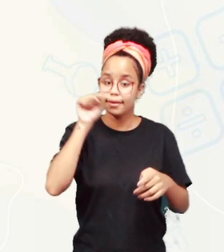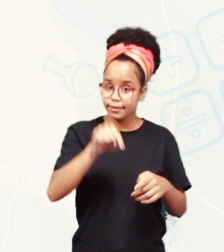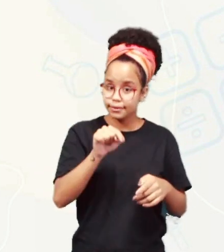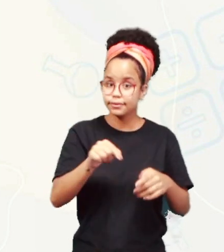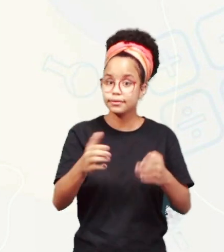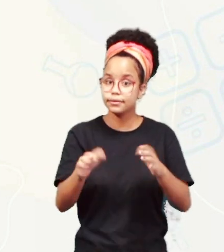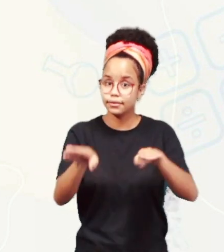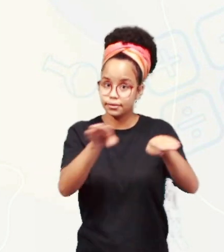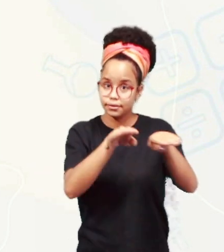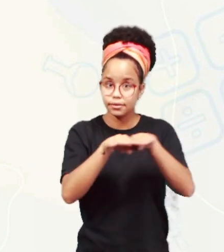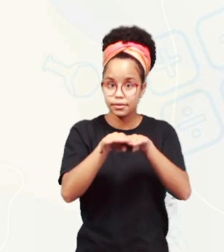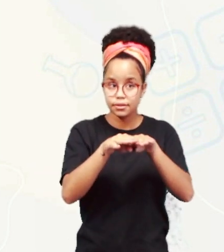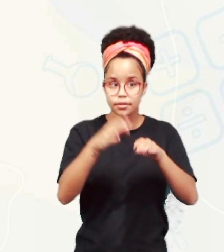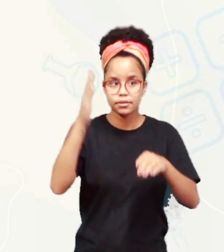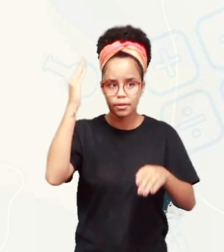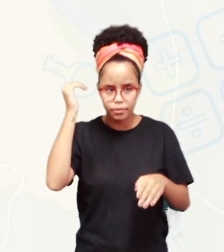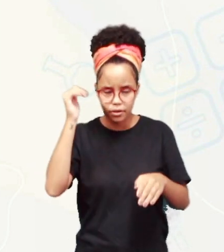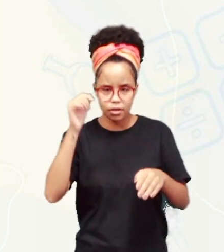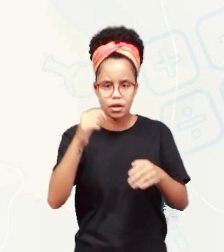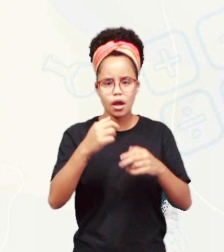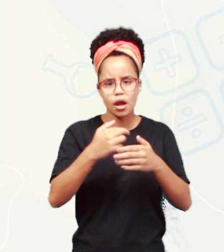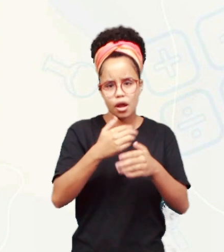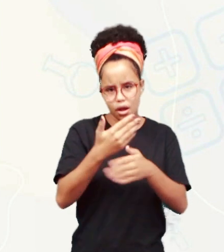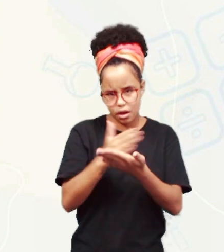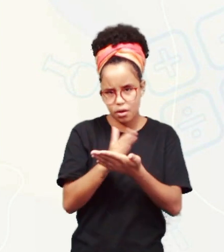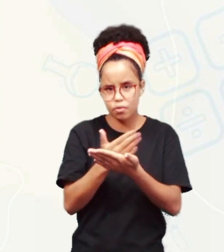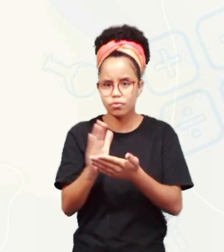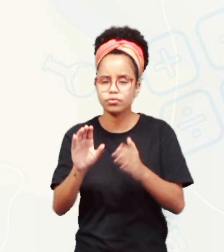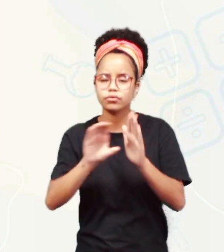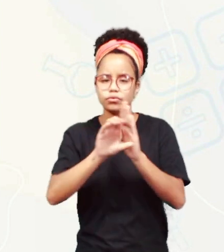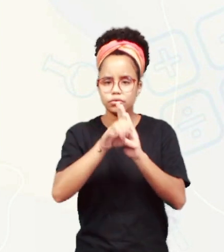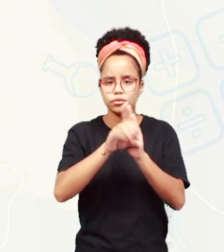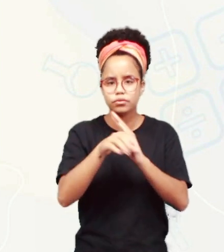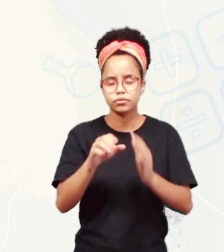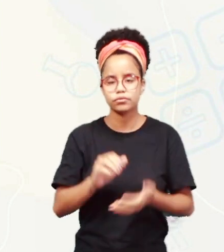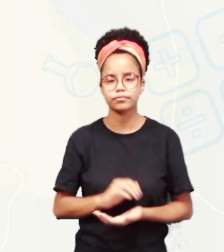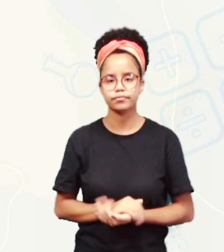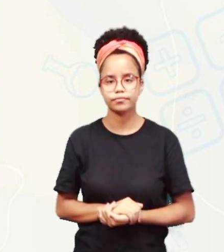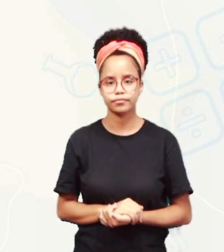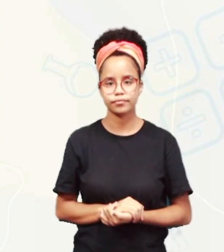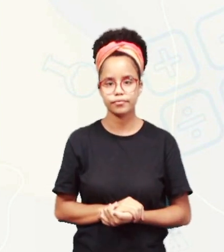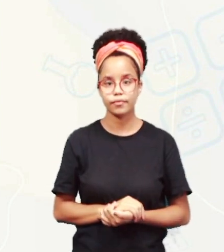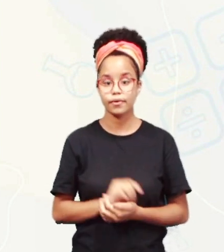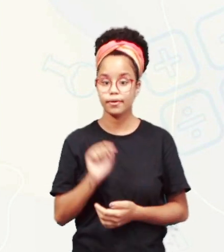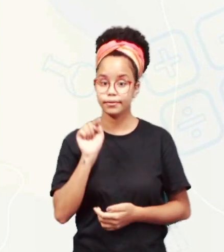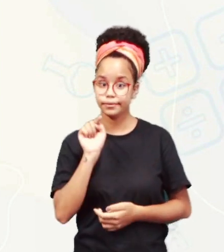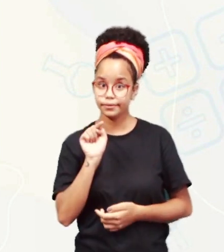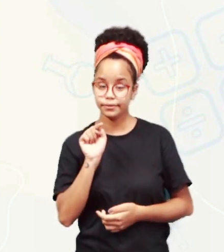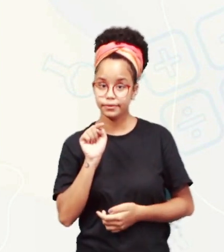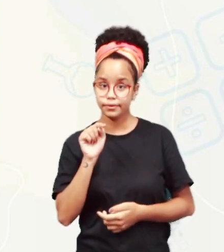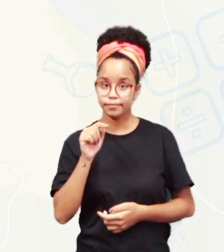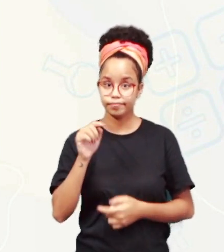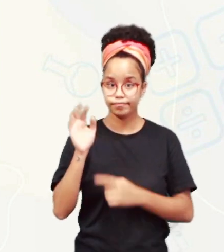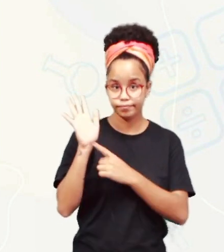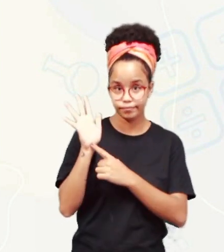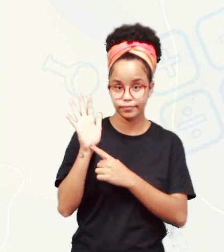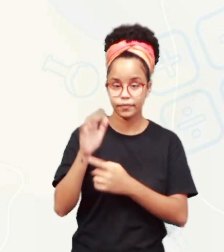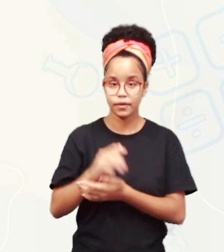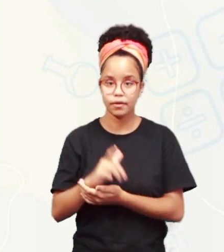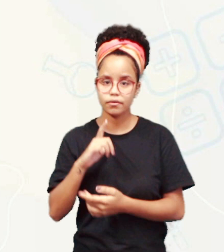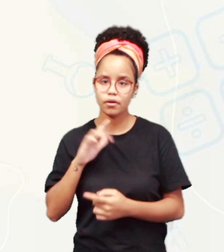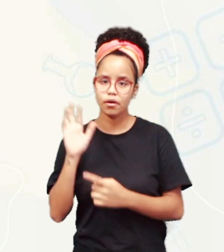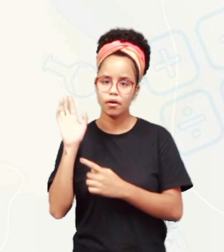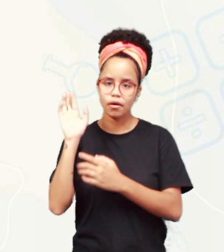precisamos saber antes de alguns conceitos e nessa figura nós temos a